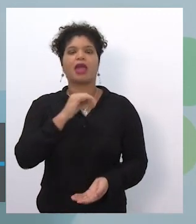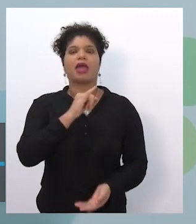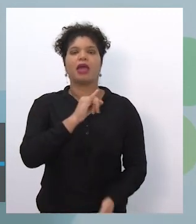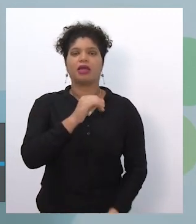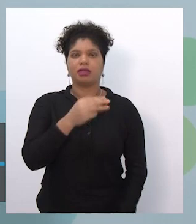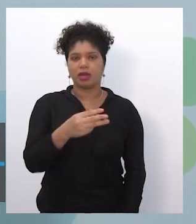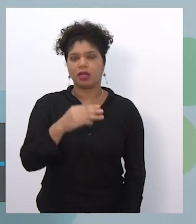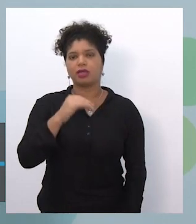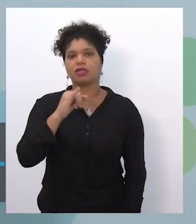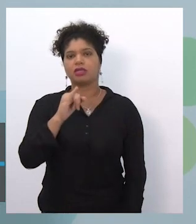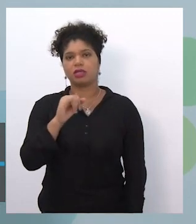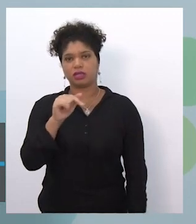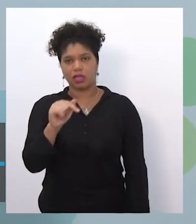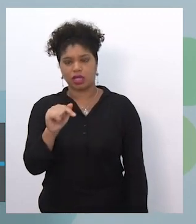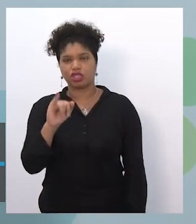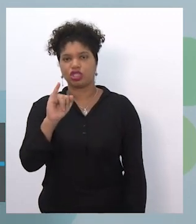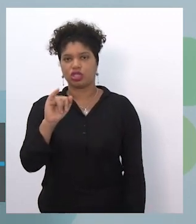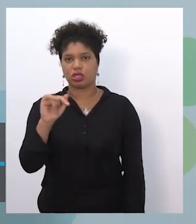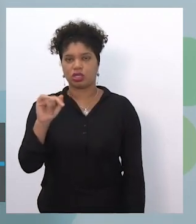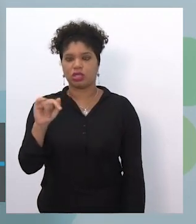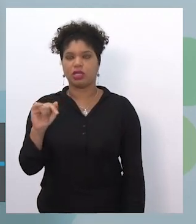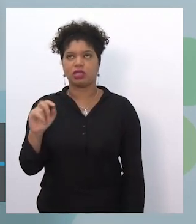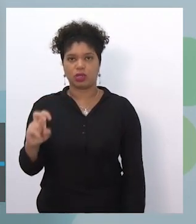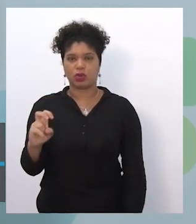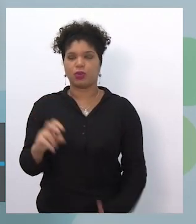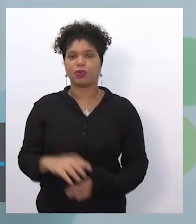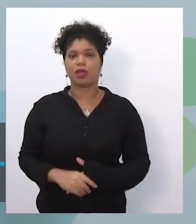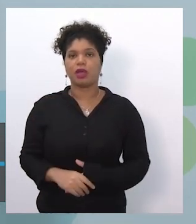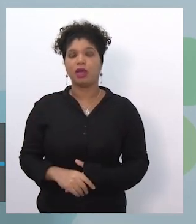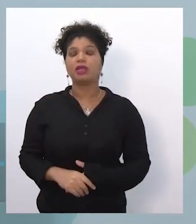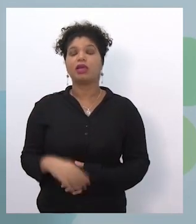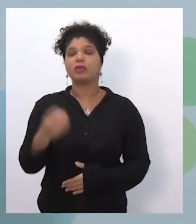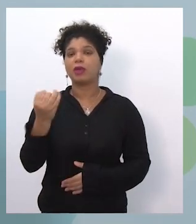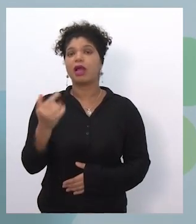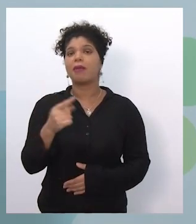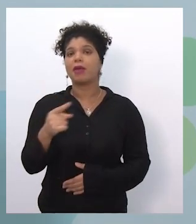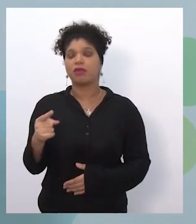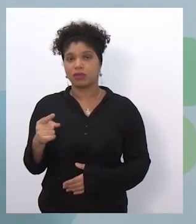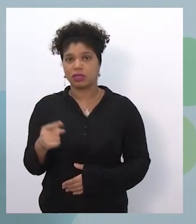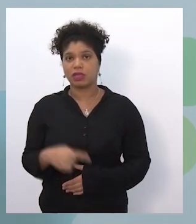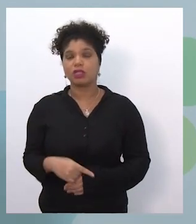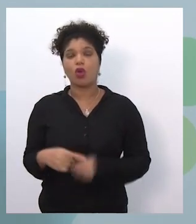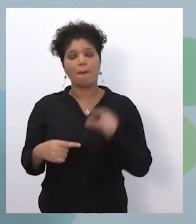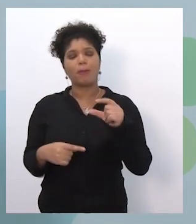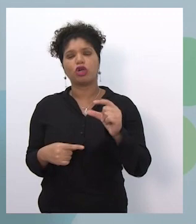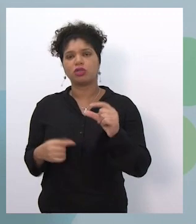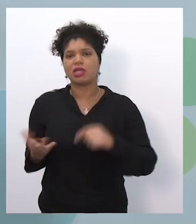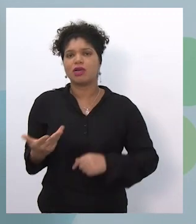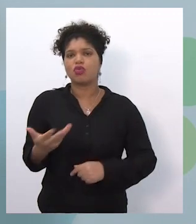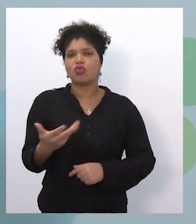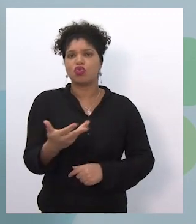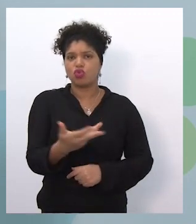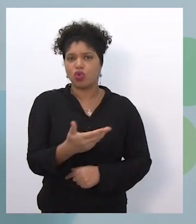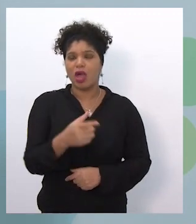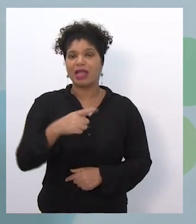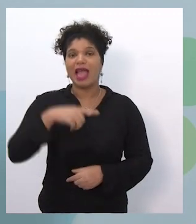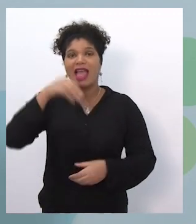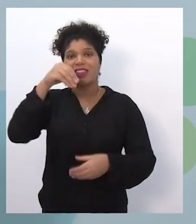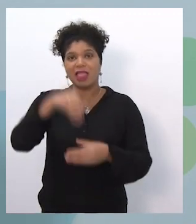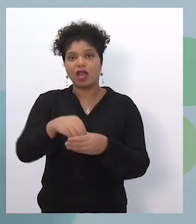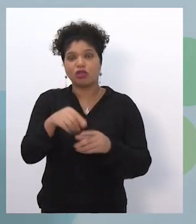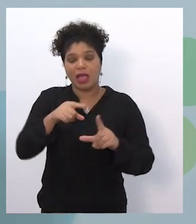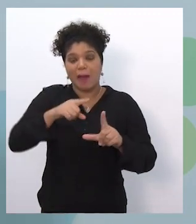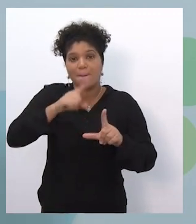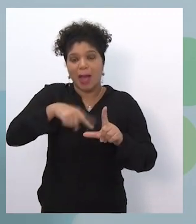essas informações para vocês, né? Então, eu vou falar um pouquinho da frequência desse processador. Todos os processadores têm frequências, tá?